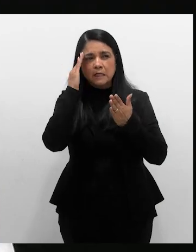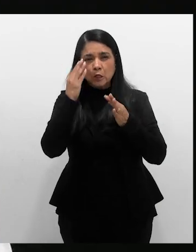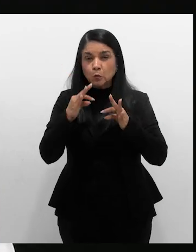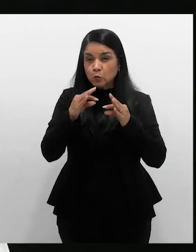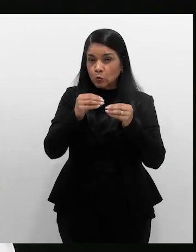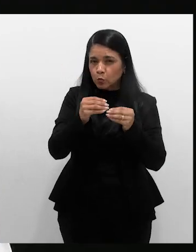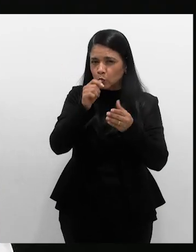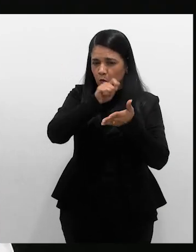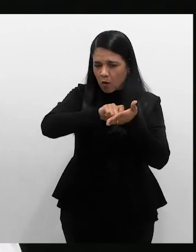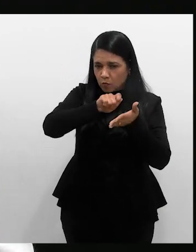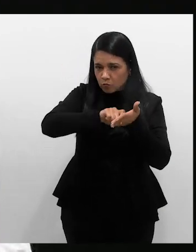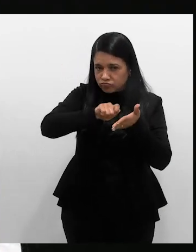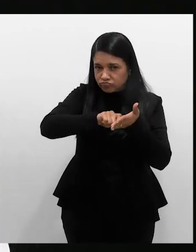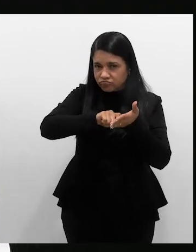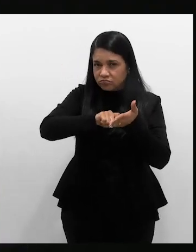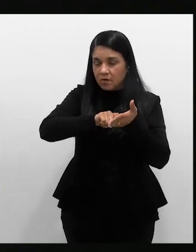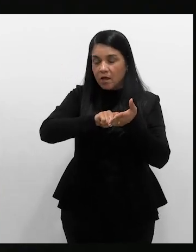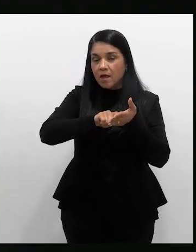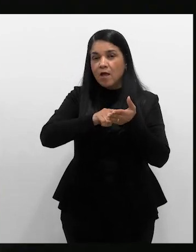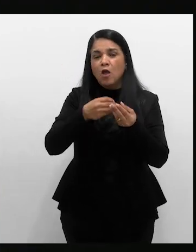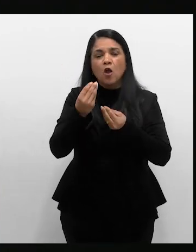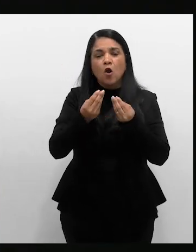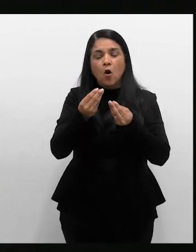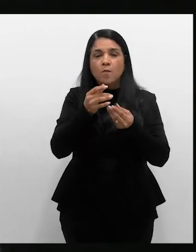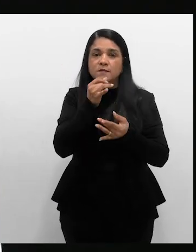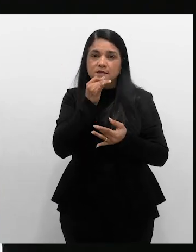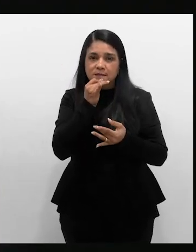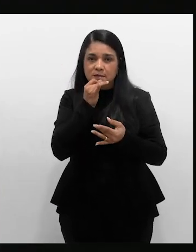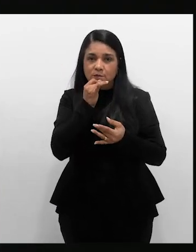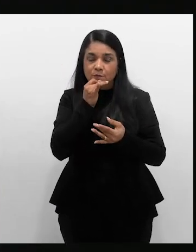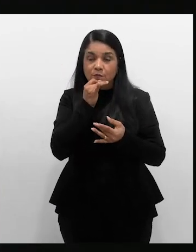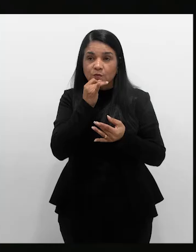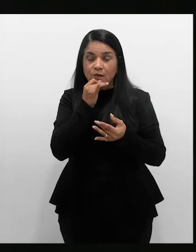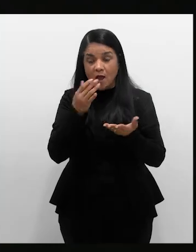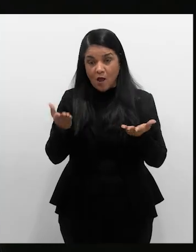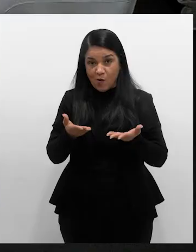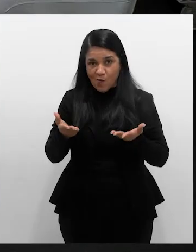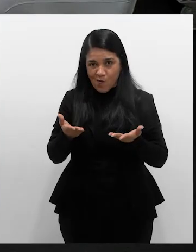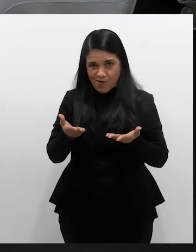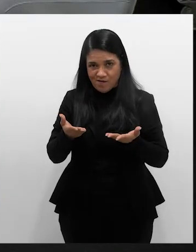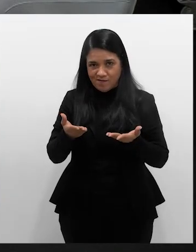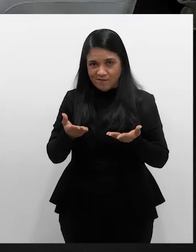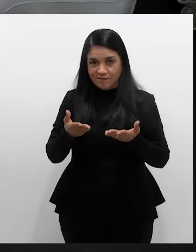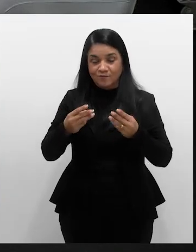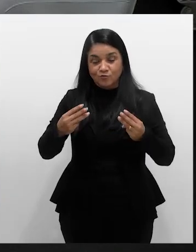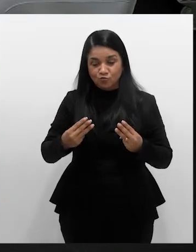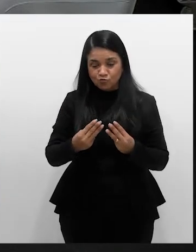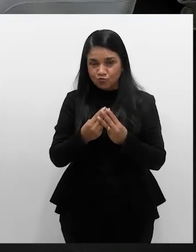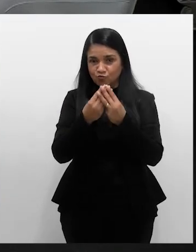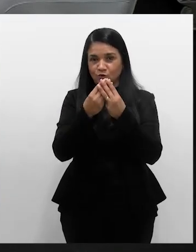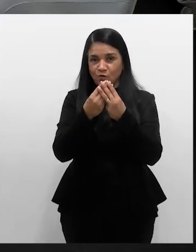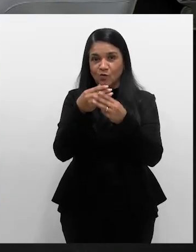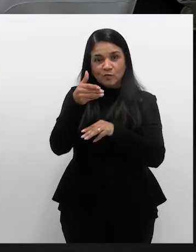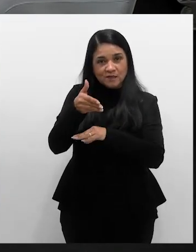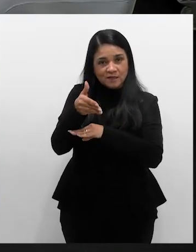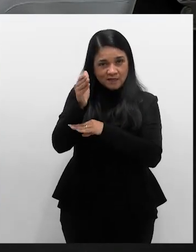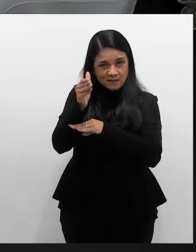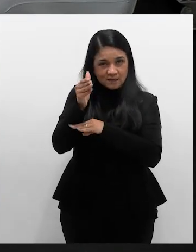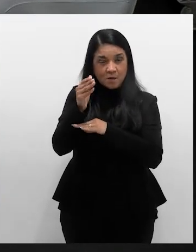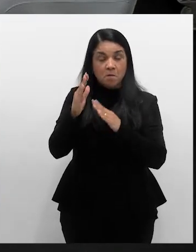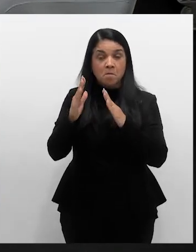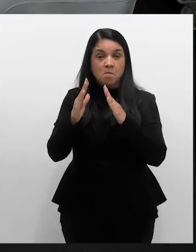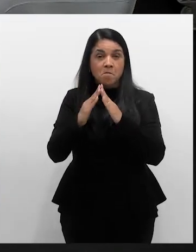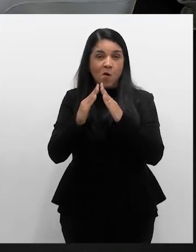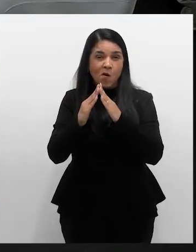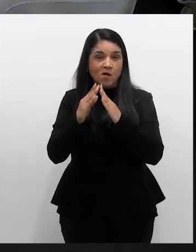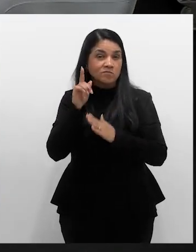escreveu, o que ele quer dizer. Aí quando você começa a construir, por exemplo, como você está construindo agora, um judeu taxista